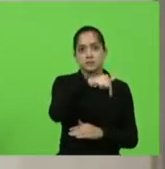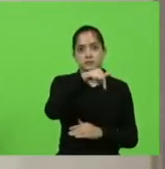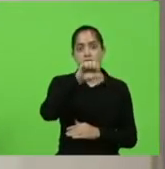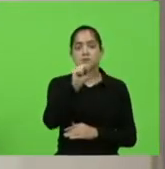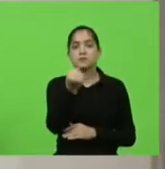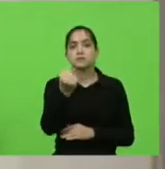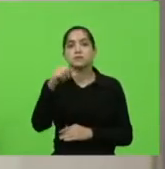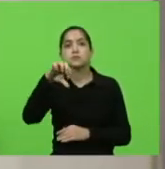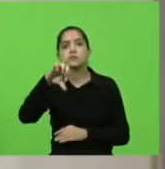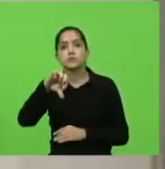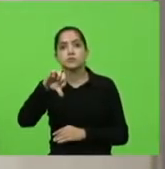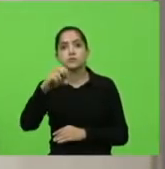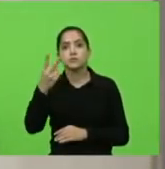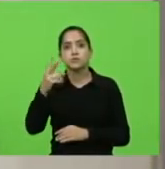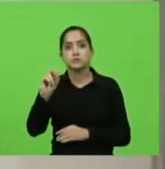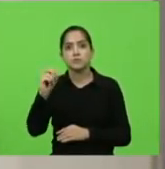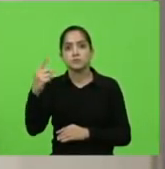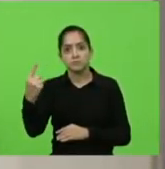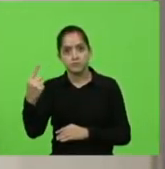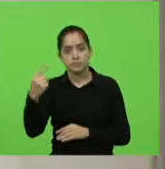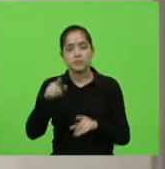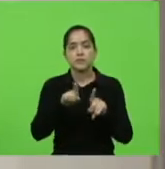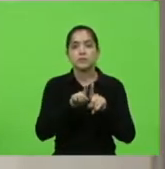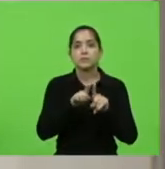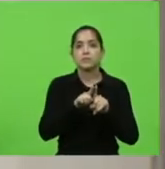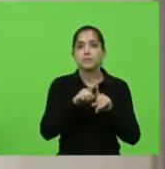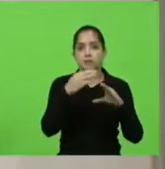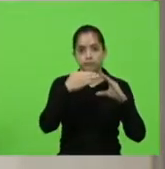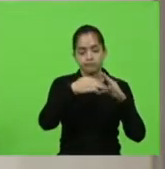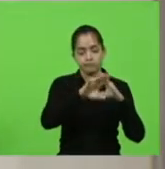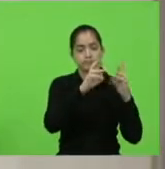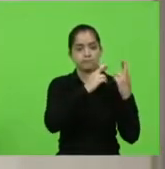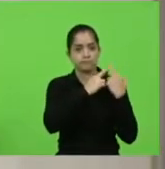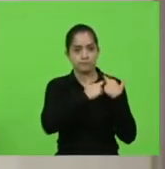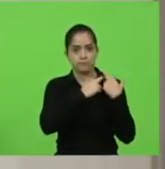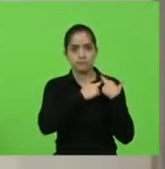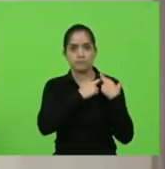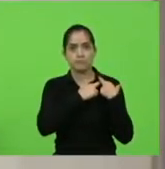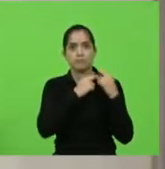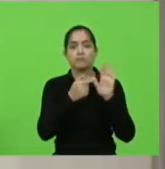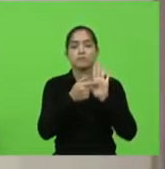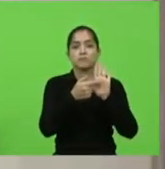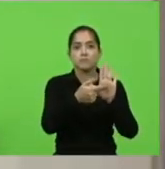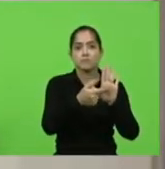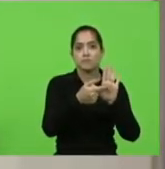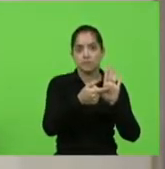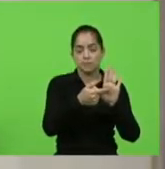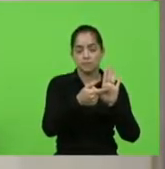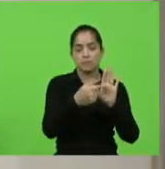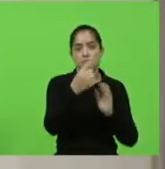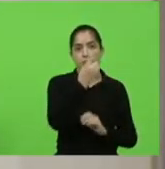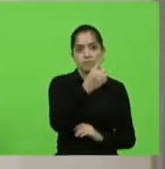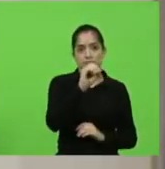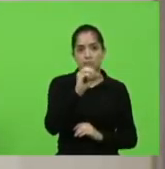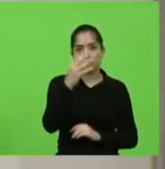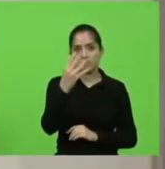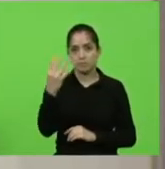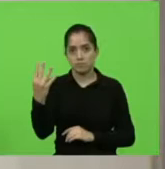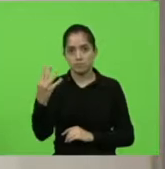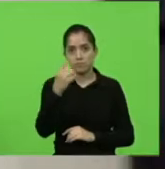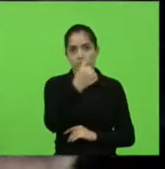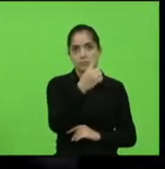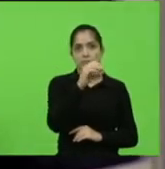a 789/2021 e comunicou que encaminhará aos destinatários as indicações números 1044